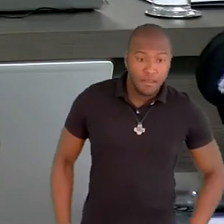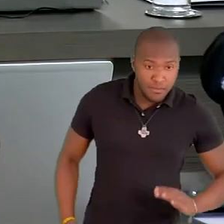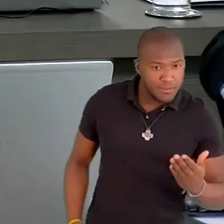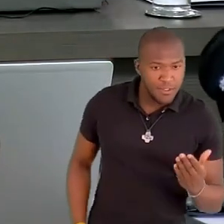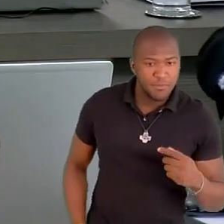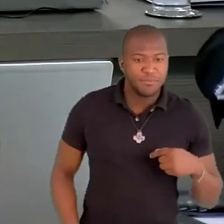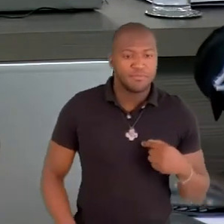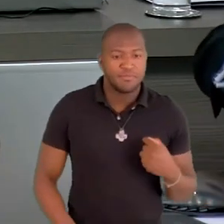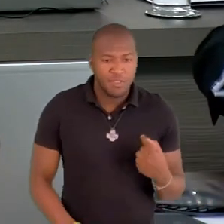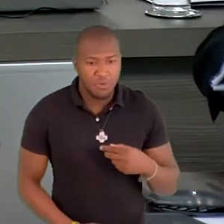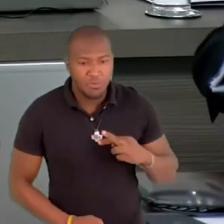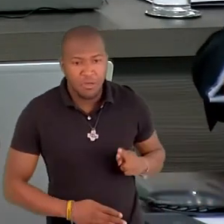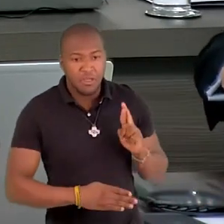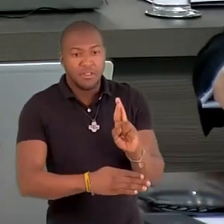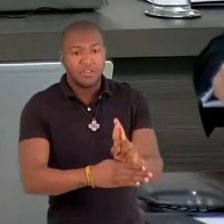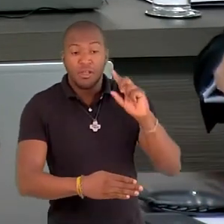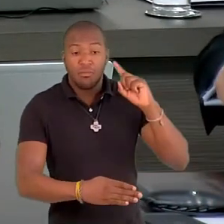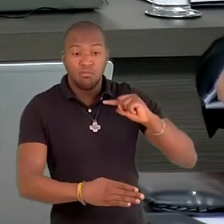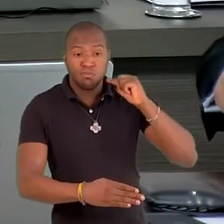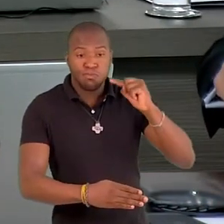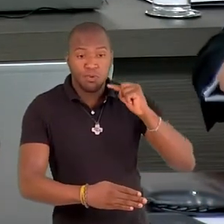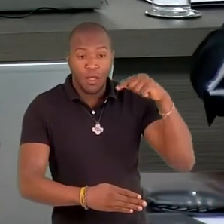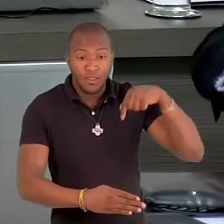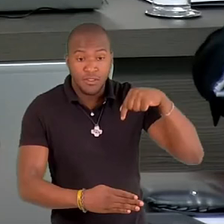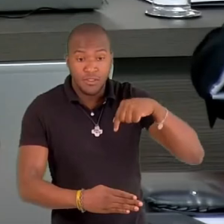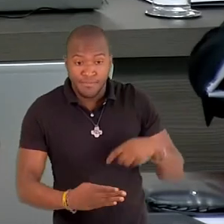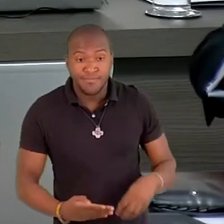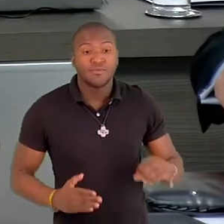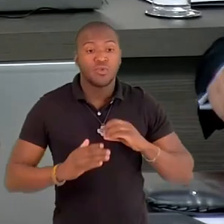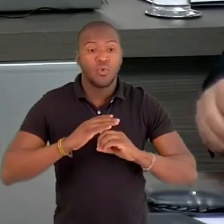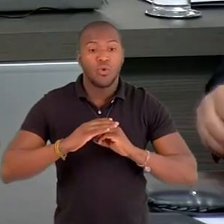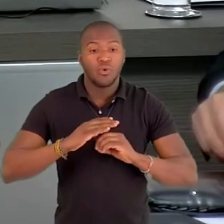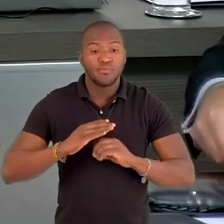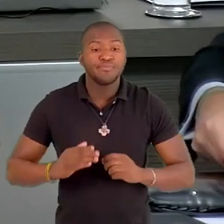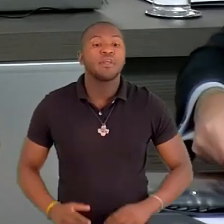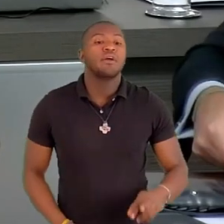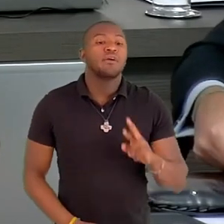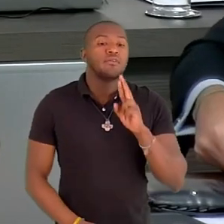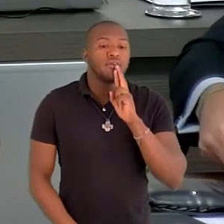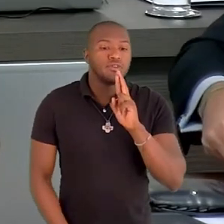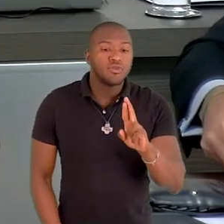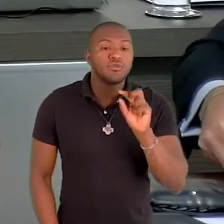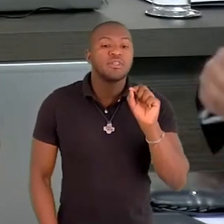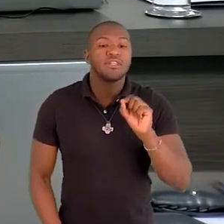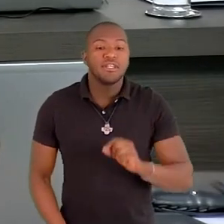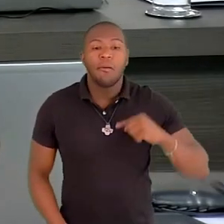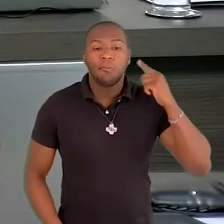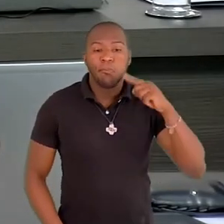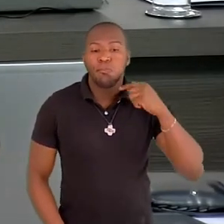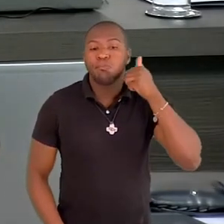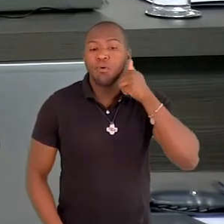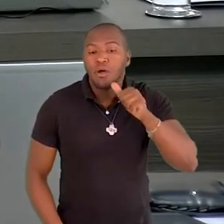na qualidade de representante da advocacia aqui nesse Conselho, faço esse registro, que as advogadas brasileiras se